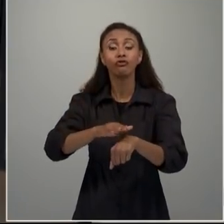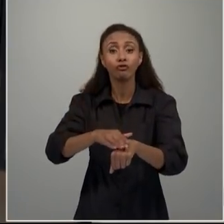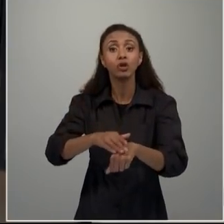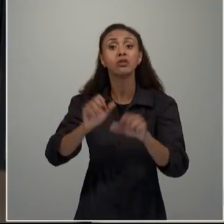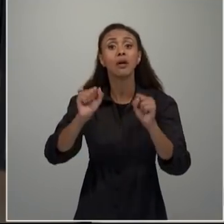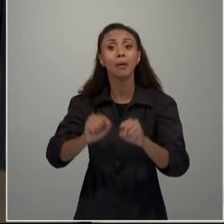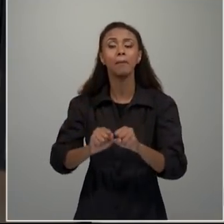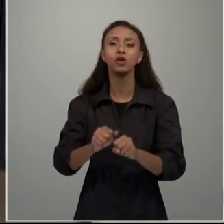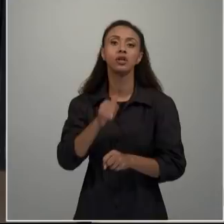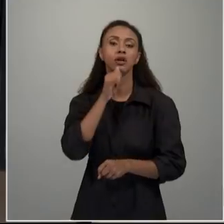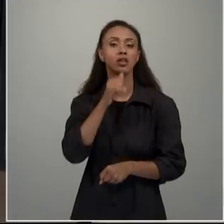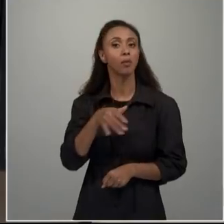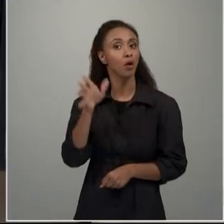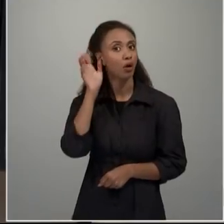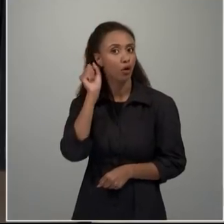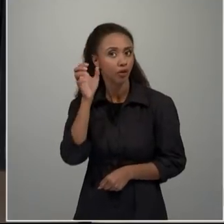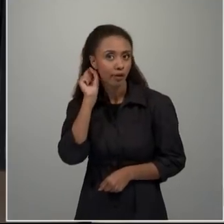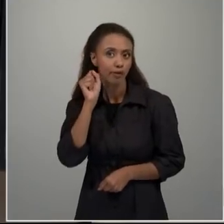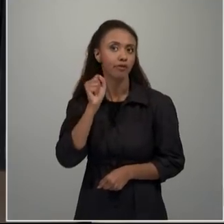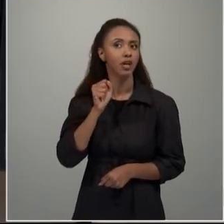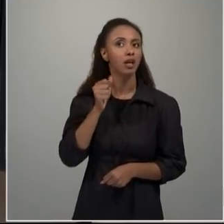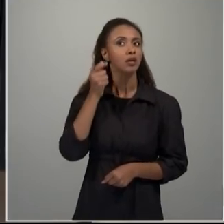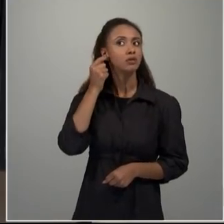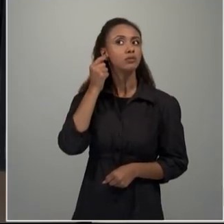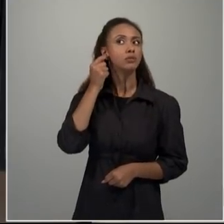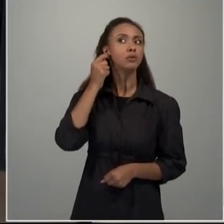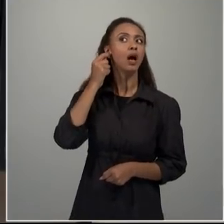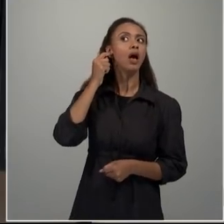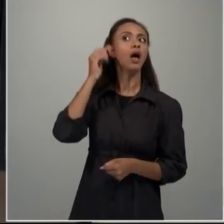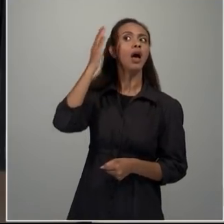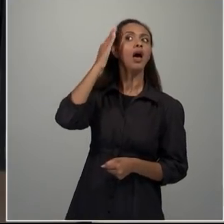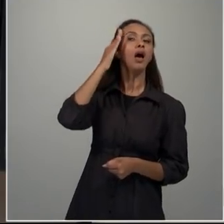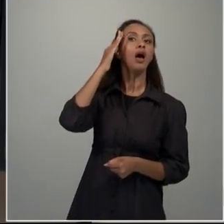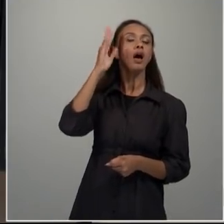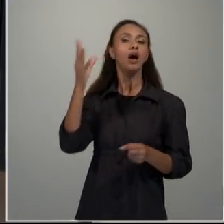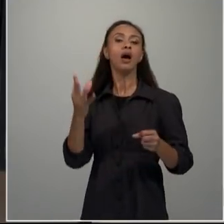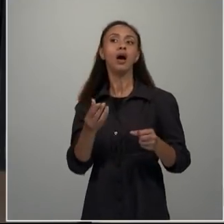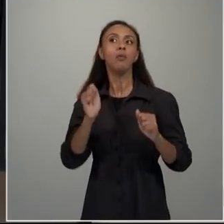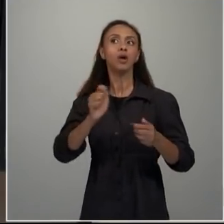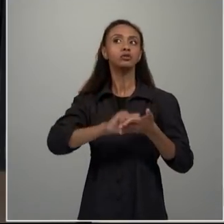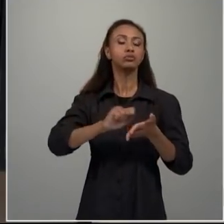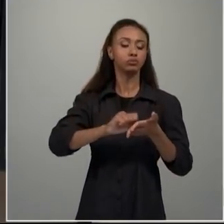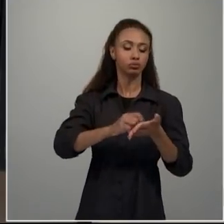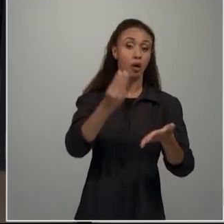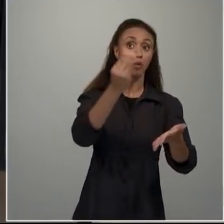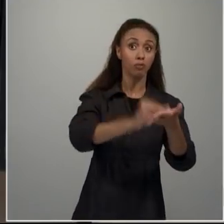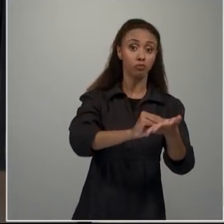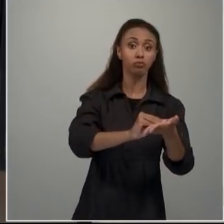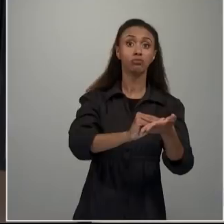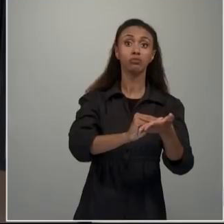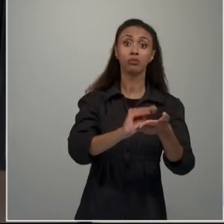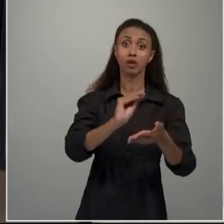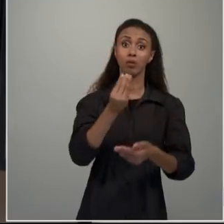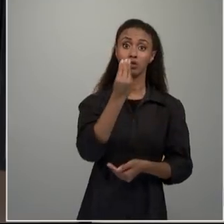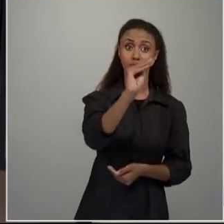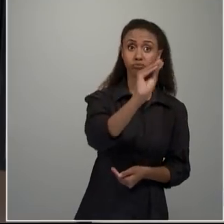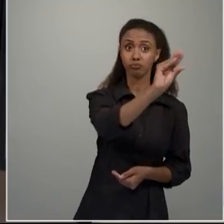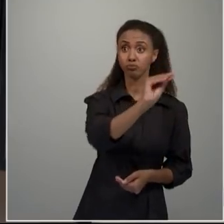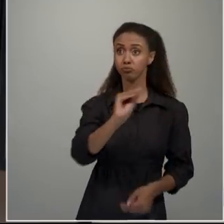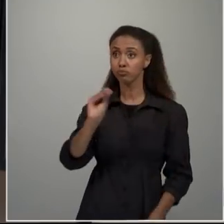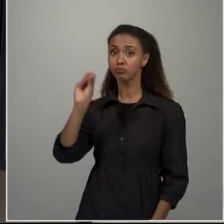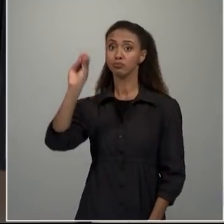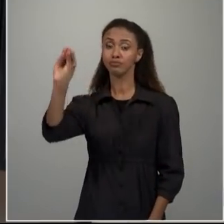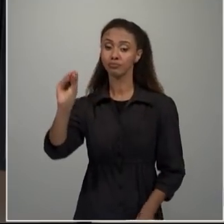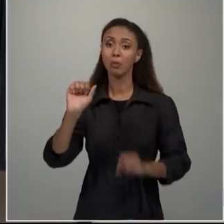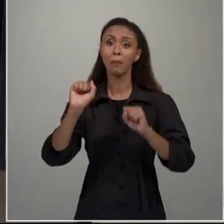quem gosta bastante e é uma estratégia muito boa trabalhar com o salário é excelente você vai fazendo a sua lista de palavras a cada texto e vai tentar